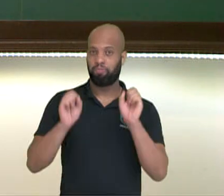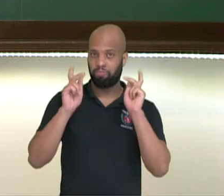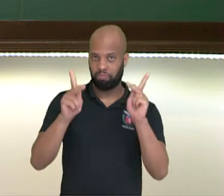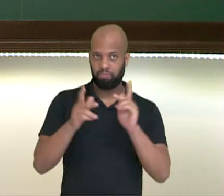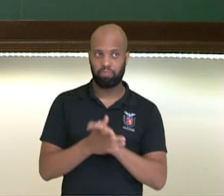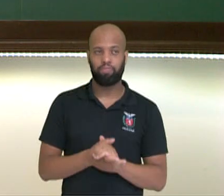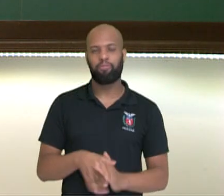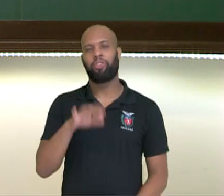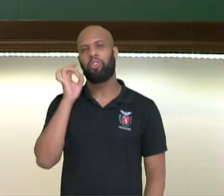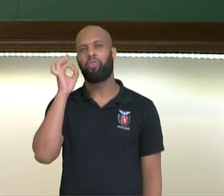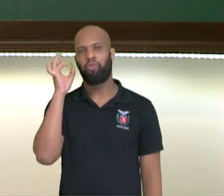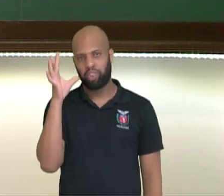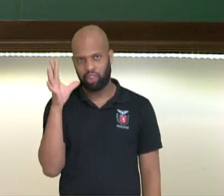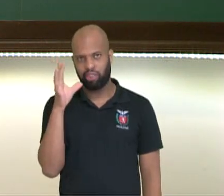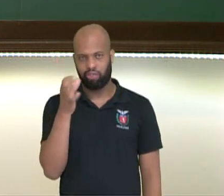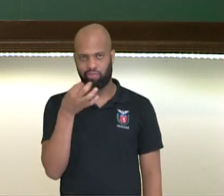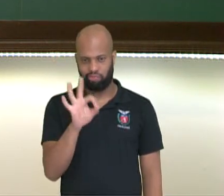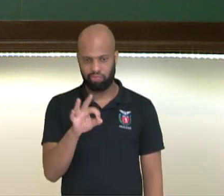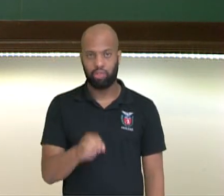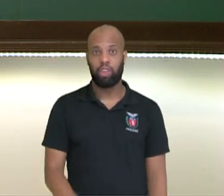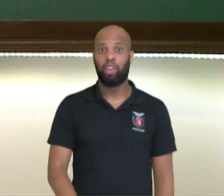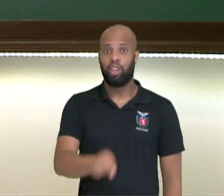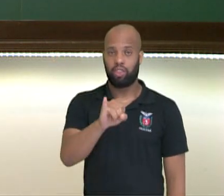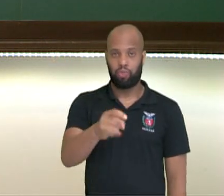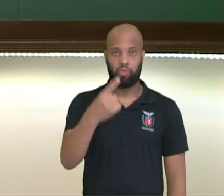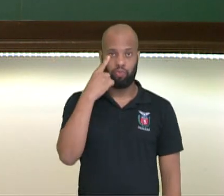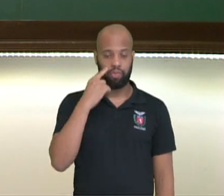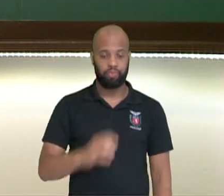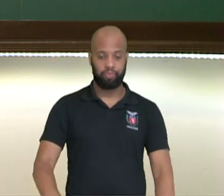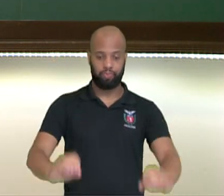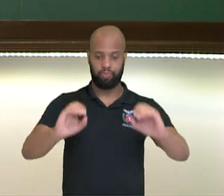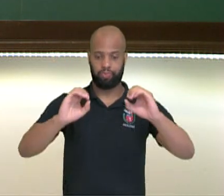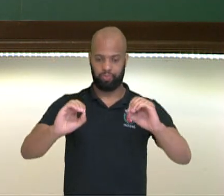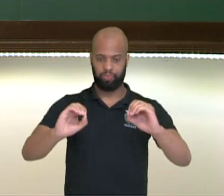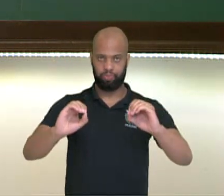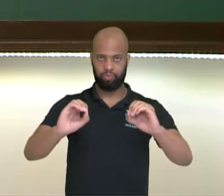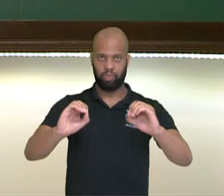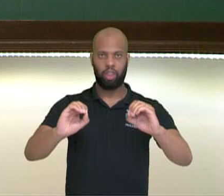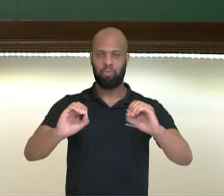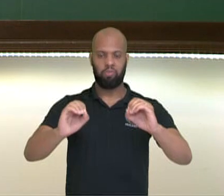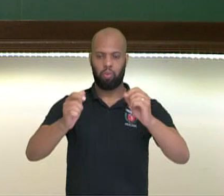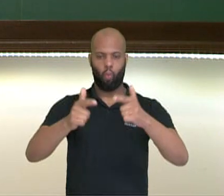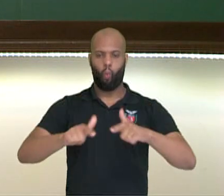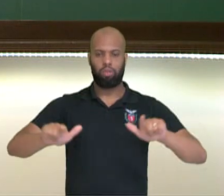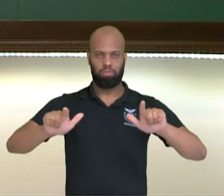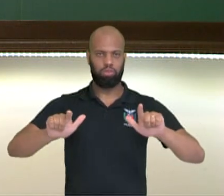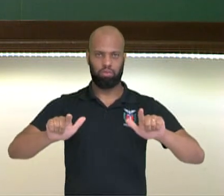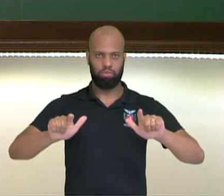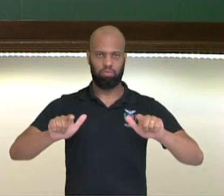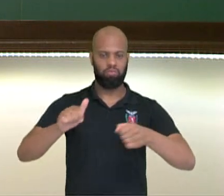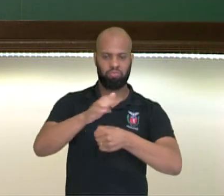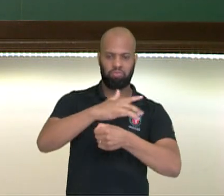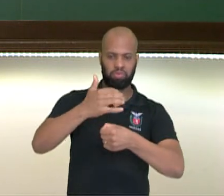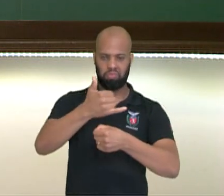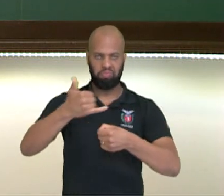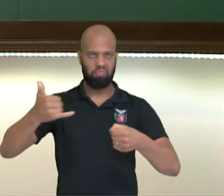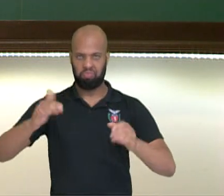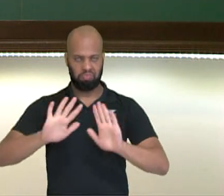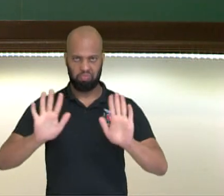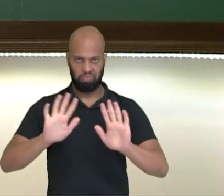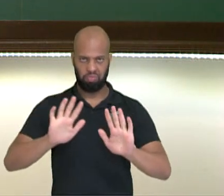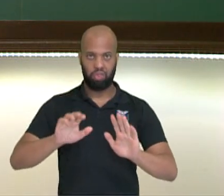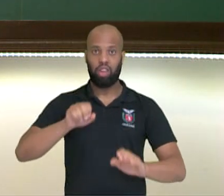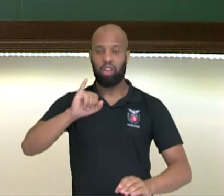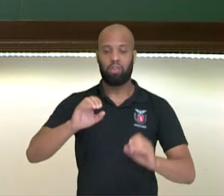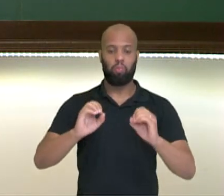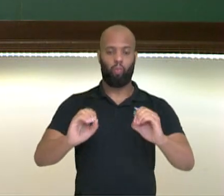Ok, é super fácil, né? Se você tem duas esferas neutras, como mostra aqui na figura, elas não se atraem e não acontece